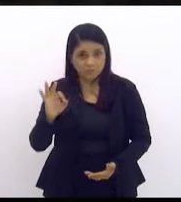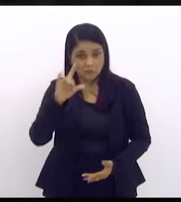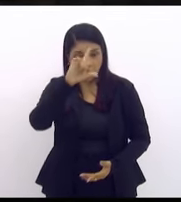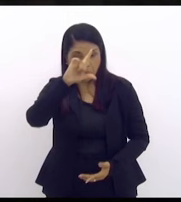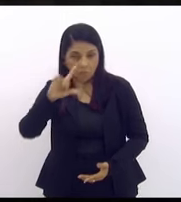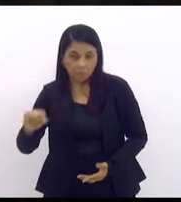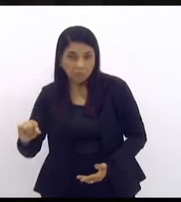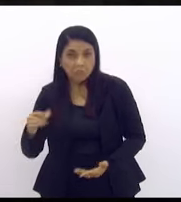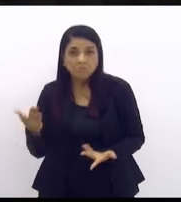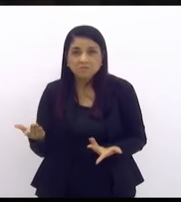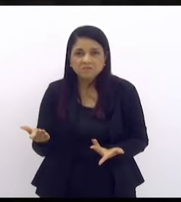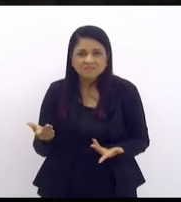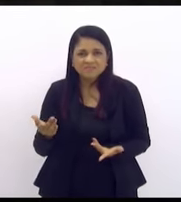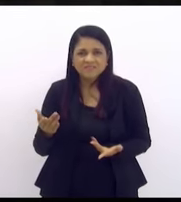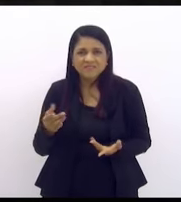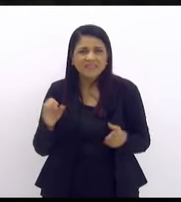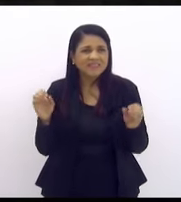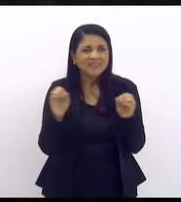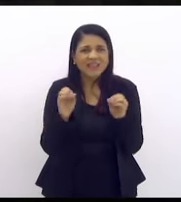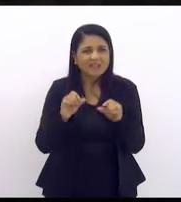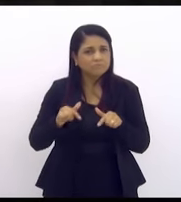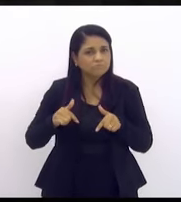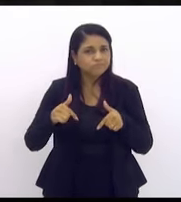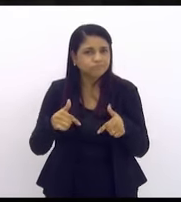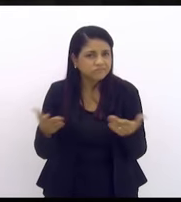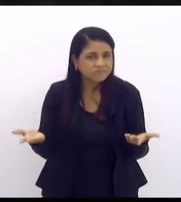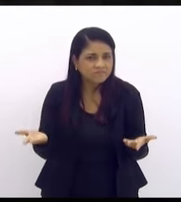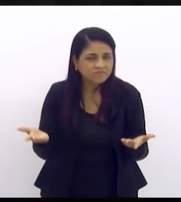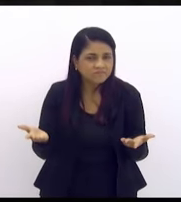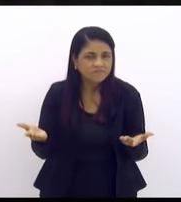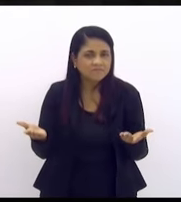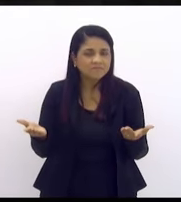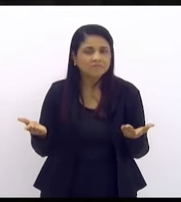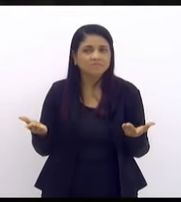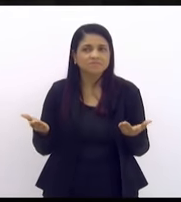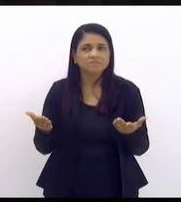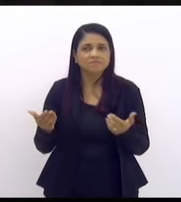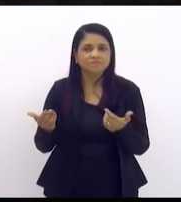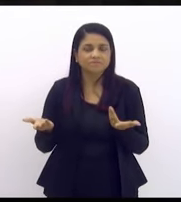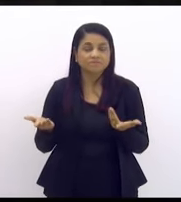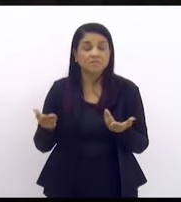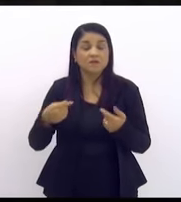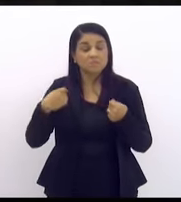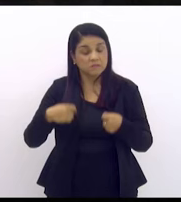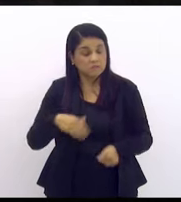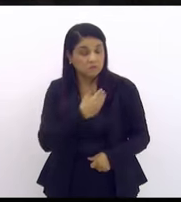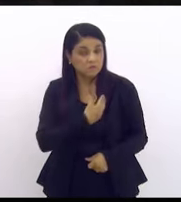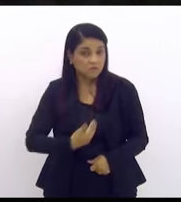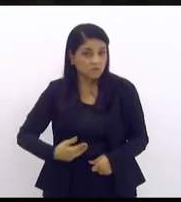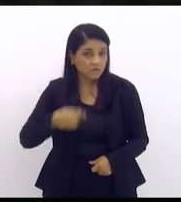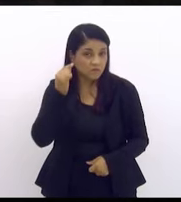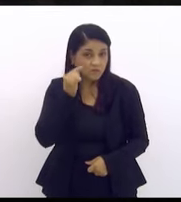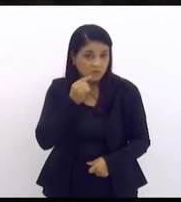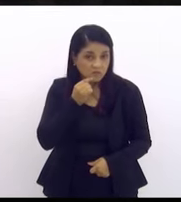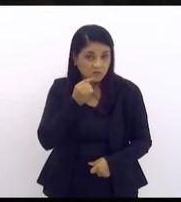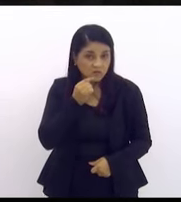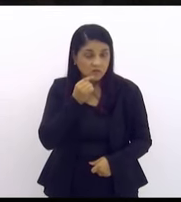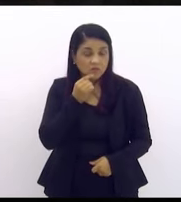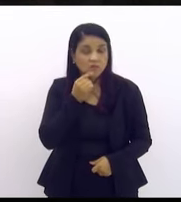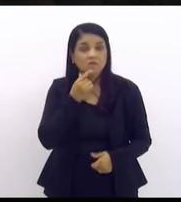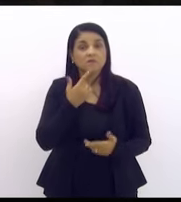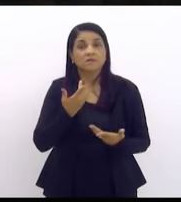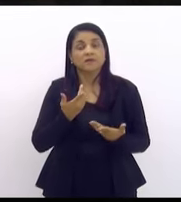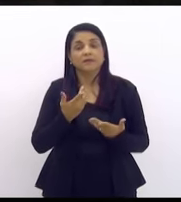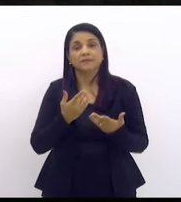nada seja feito para suplantar isso. Então, é preciso que o governador olhe, por exemplo, as isenções